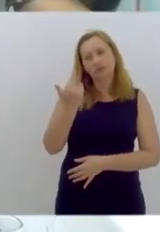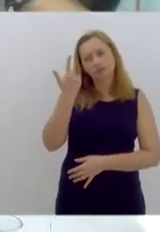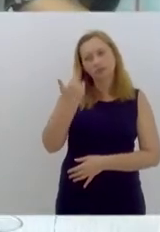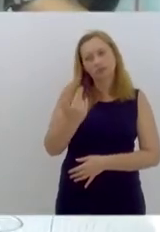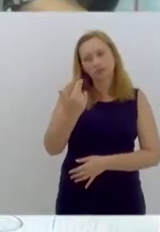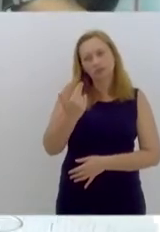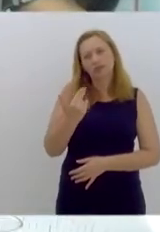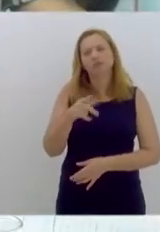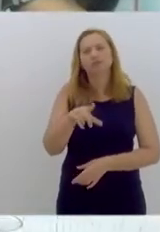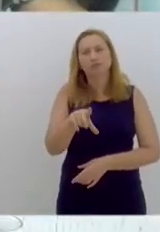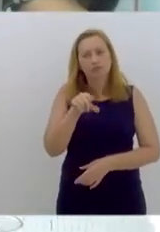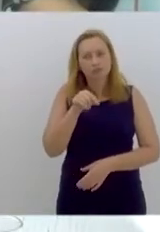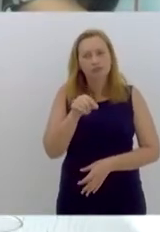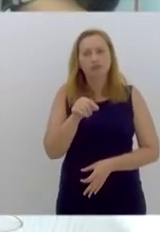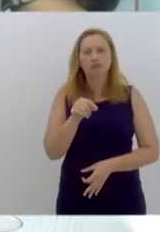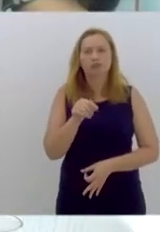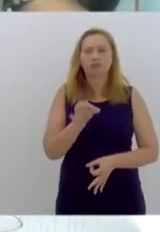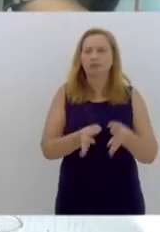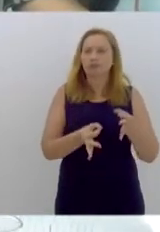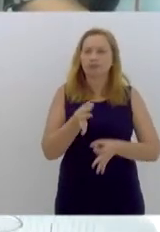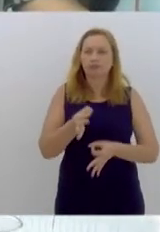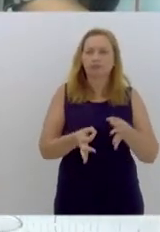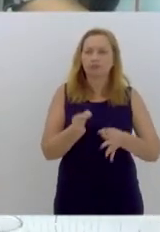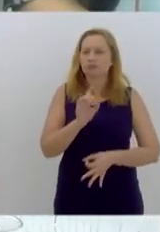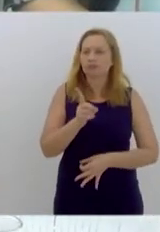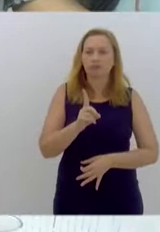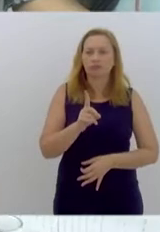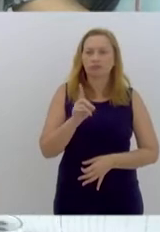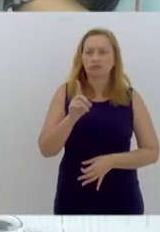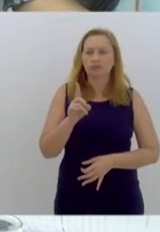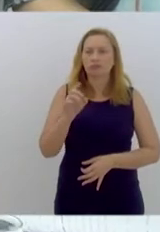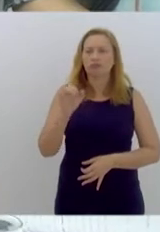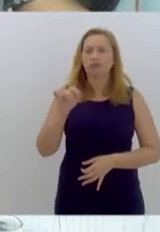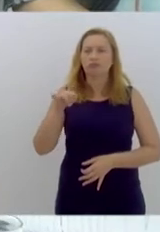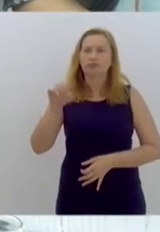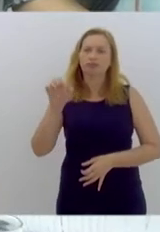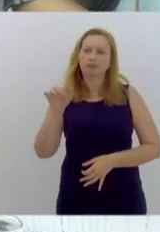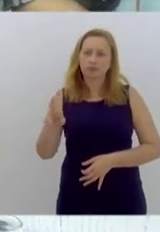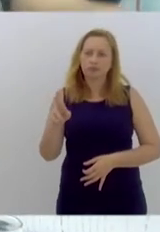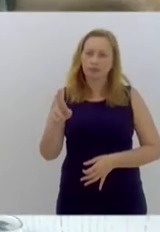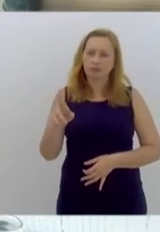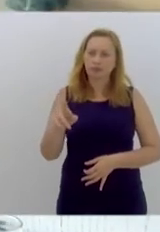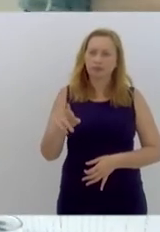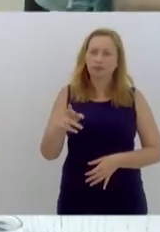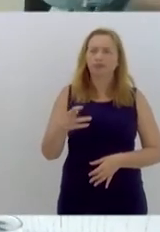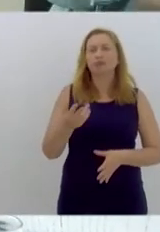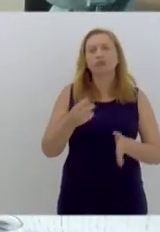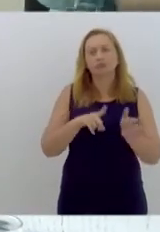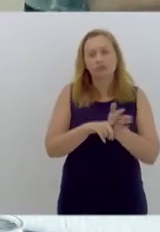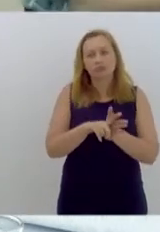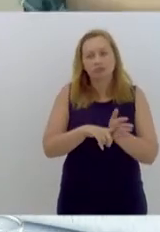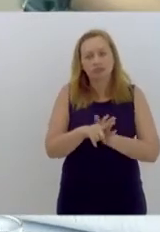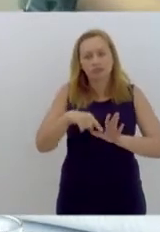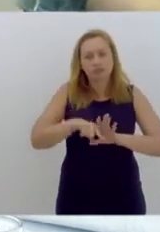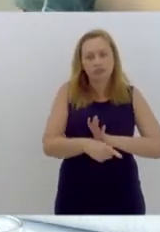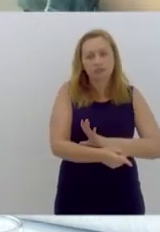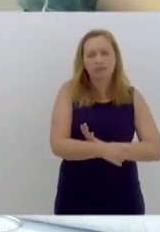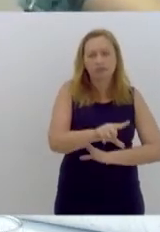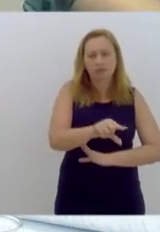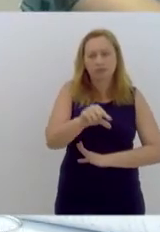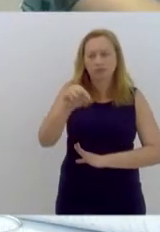que a decisão do Supremo não é medida liminar. Foi apreciada em profundidade e decidido